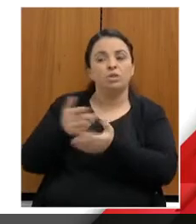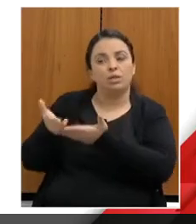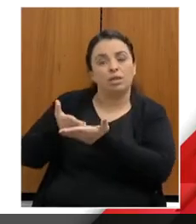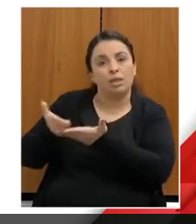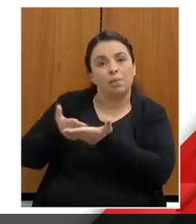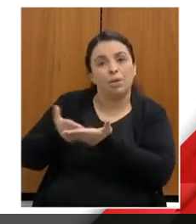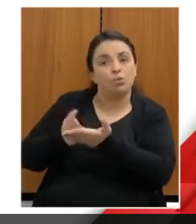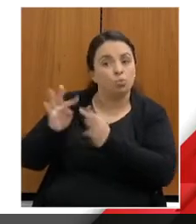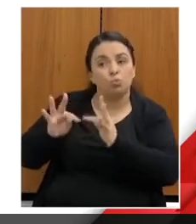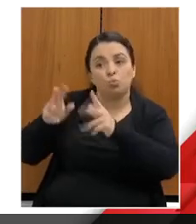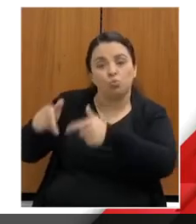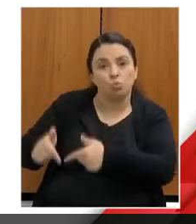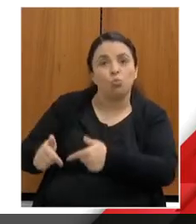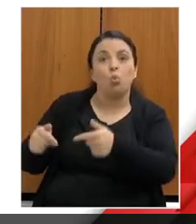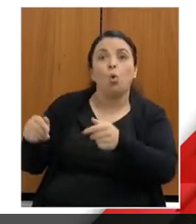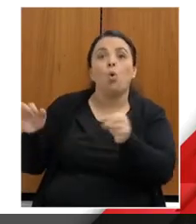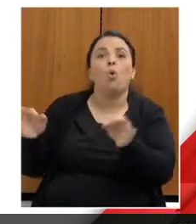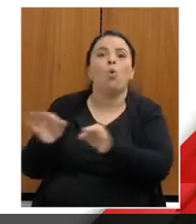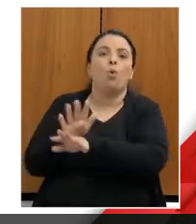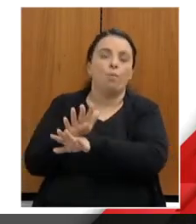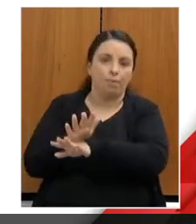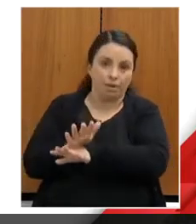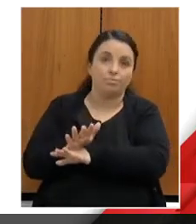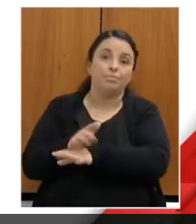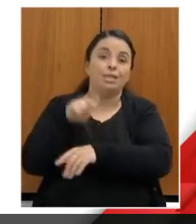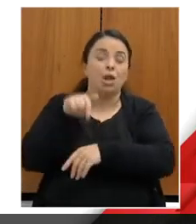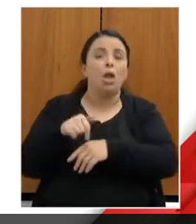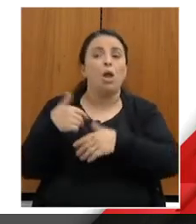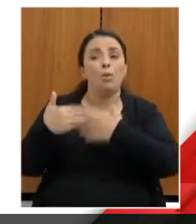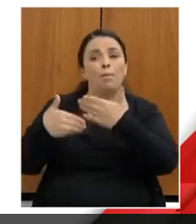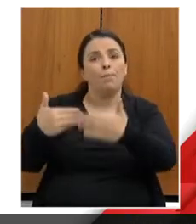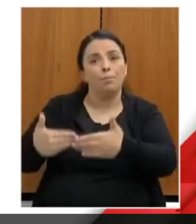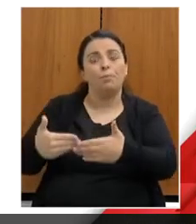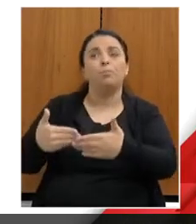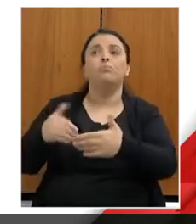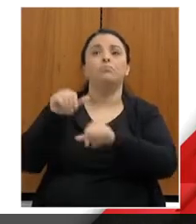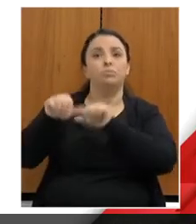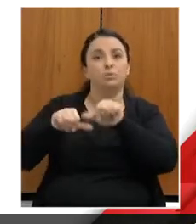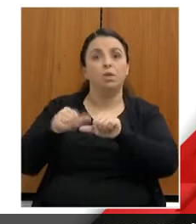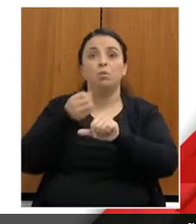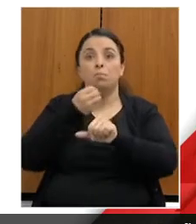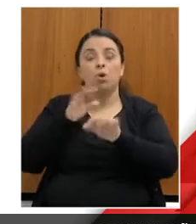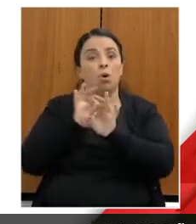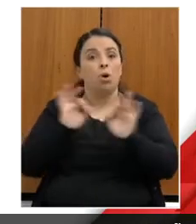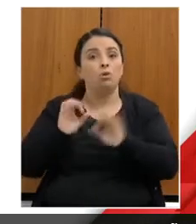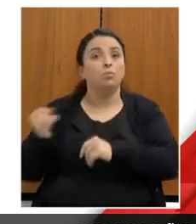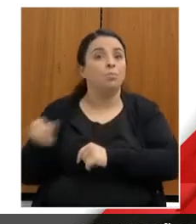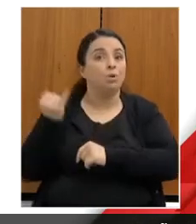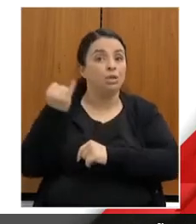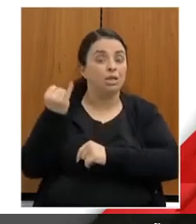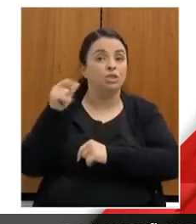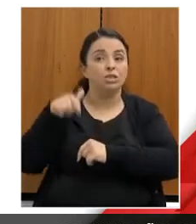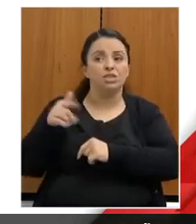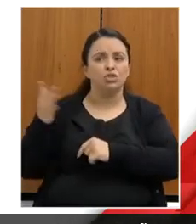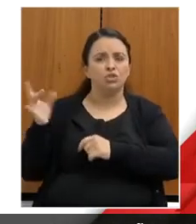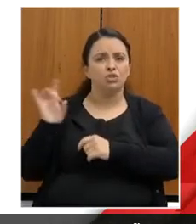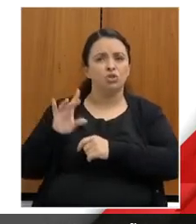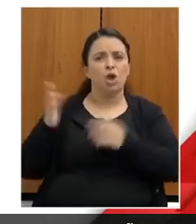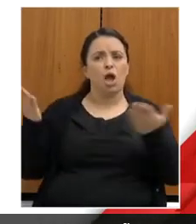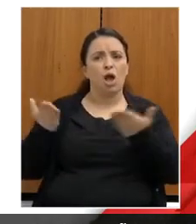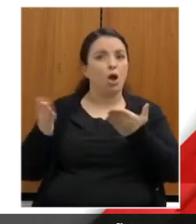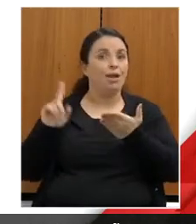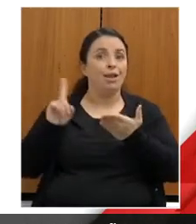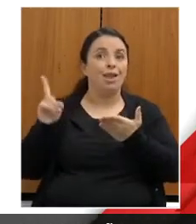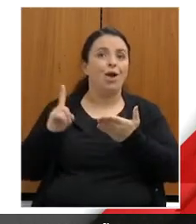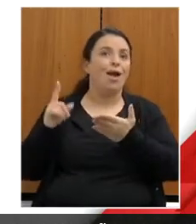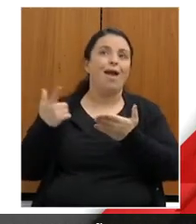uma mudança de processo muito importante. É um legado que fica por gerações. Não é nada físico, não é um novo